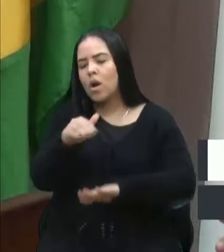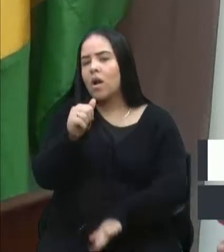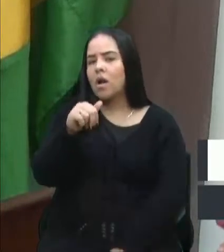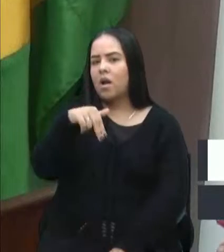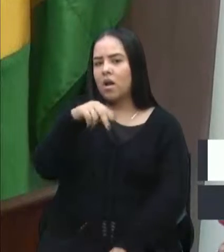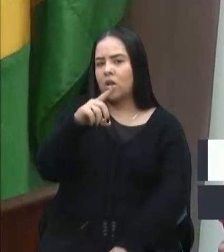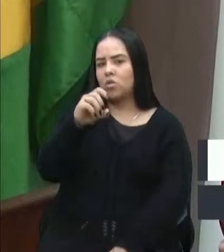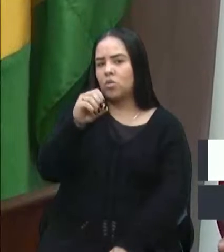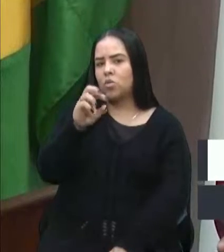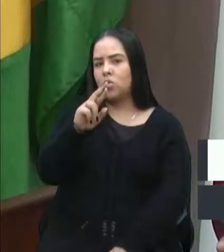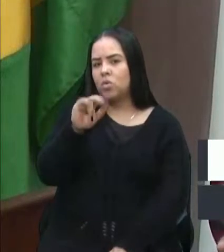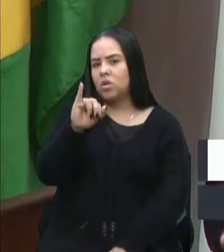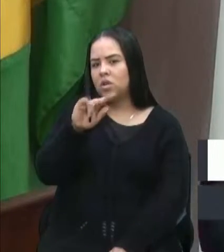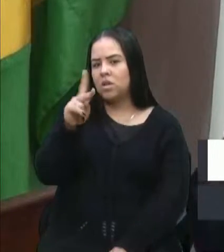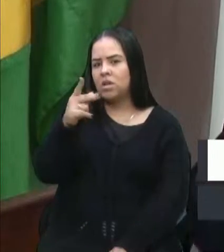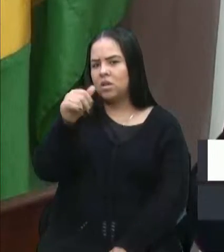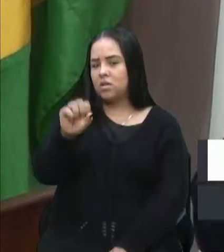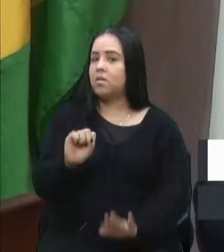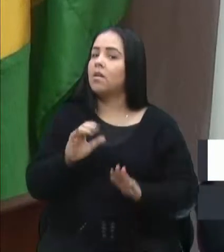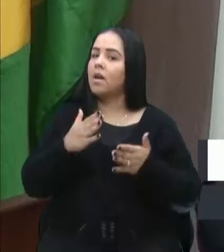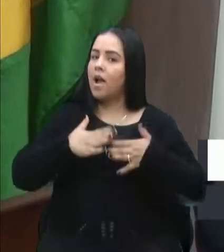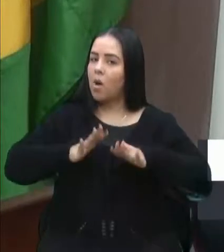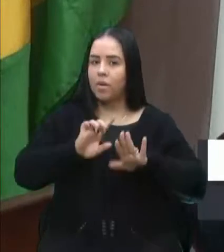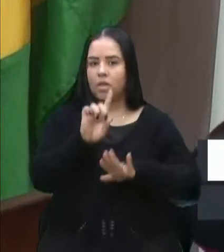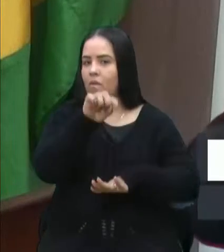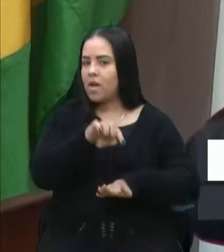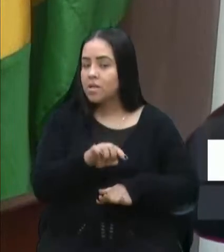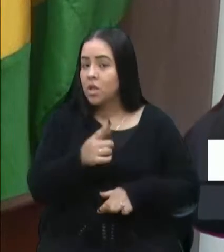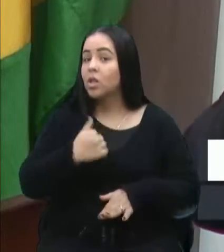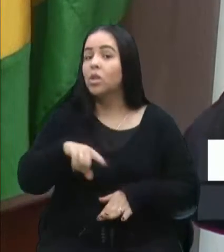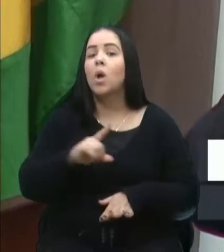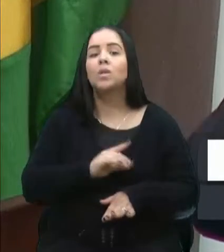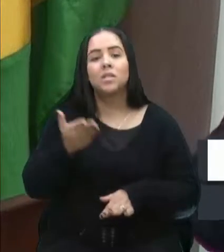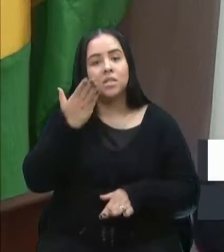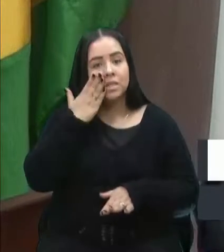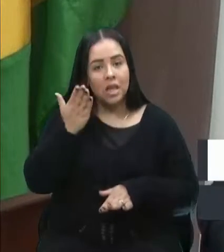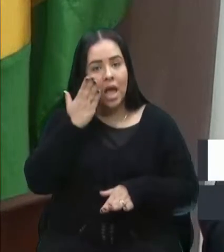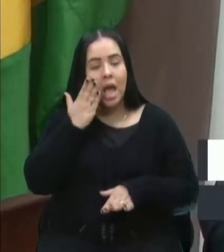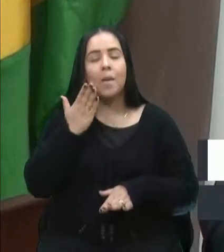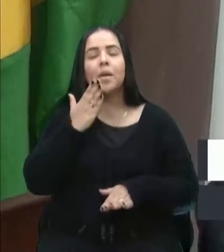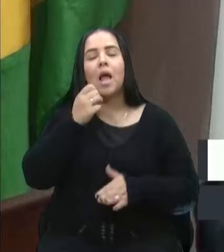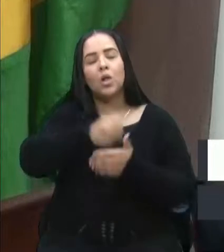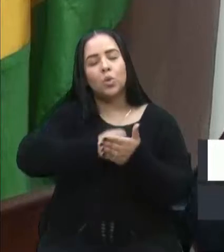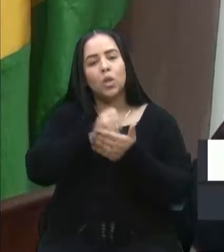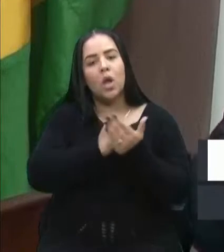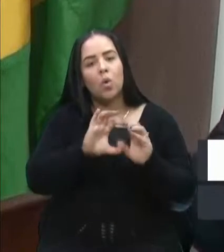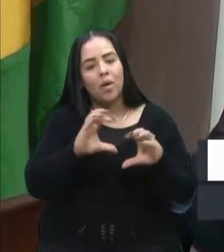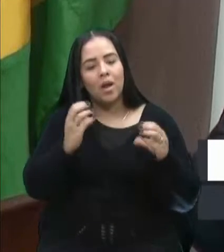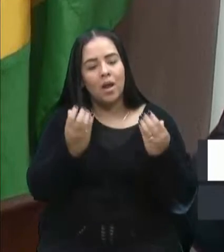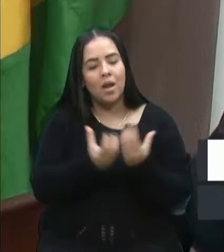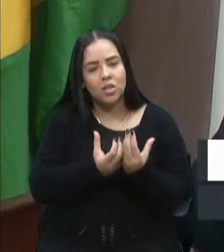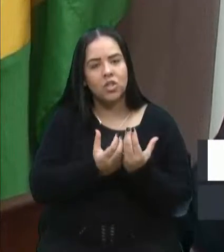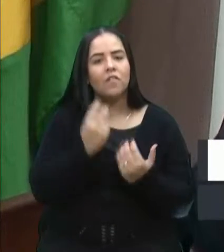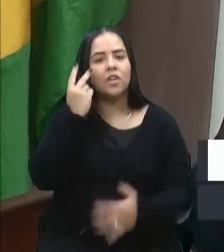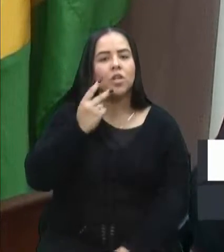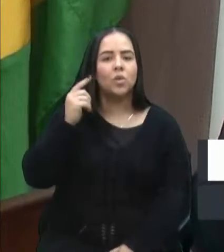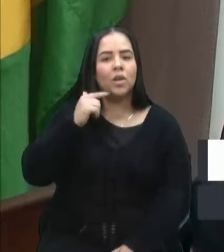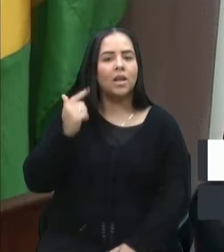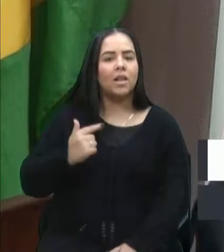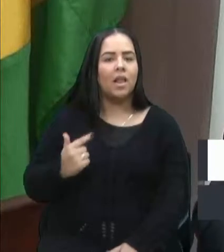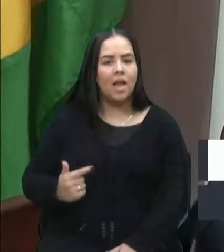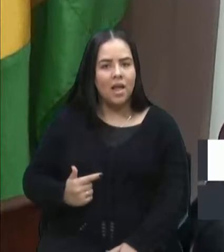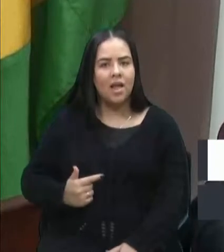assim. Aquela comunidade, nós sabemos da luta da vereadora Gladys, da luta de muitos anos do vereador